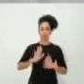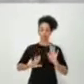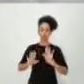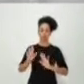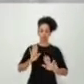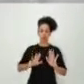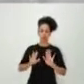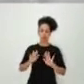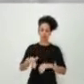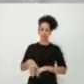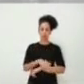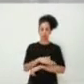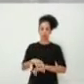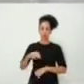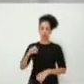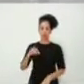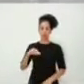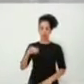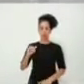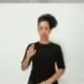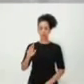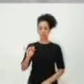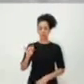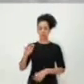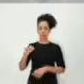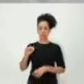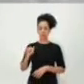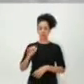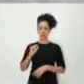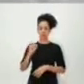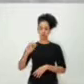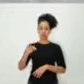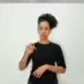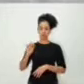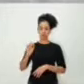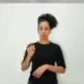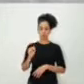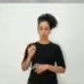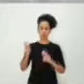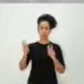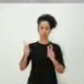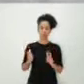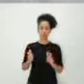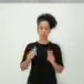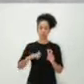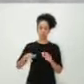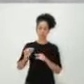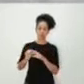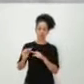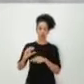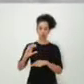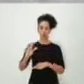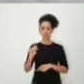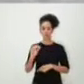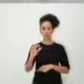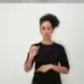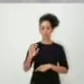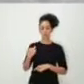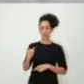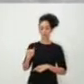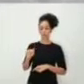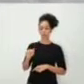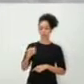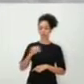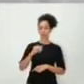jaqueta Santos uma rua que fica na nas imediações da dos bairros Chácara dos Pinheiros de Jardim